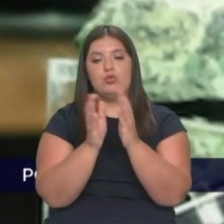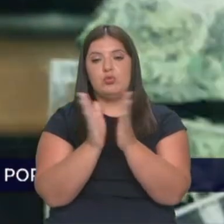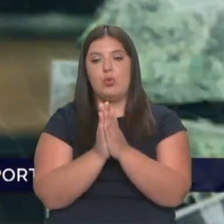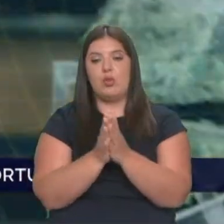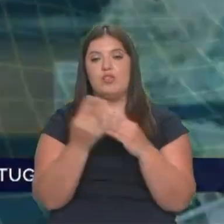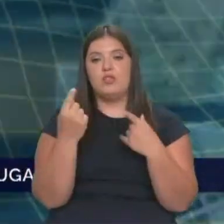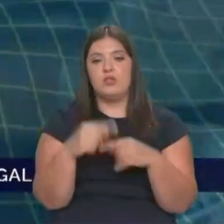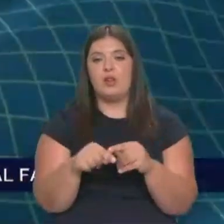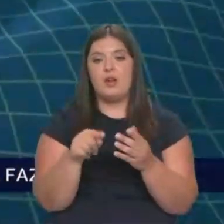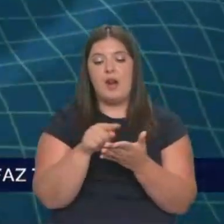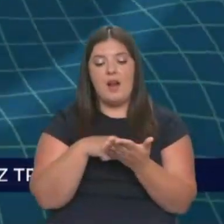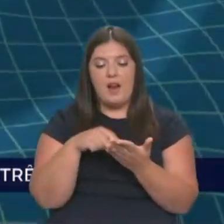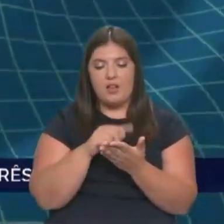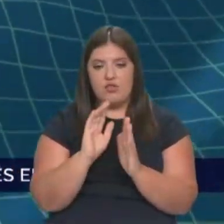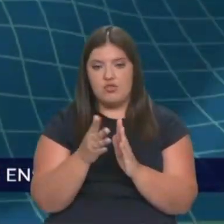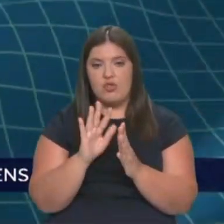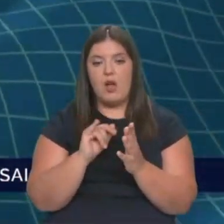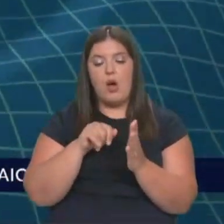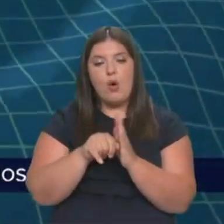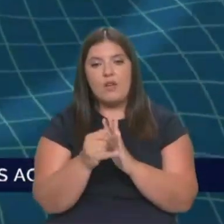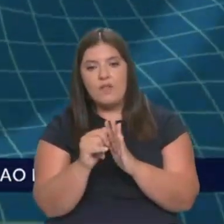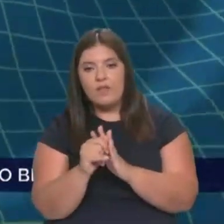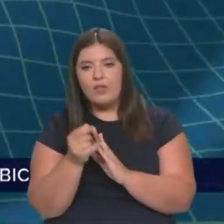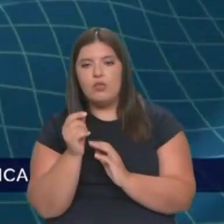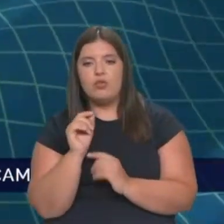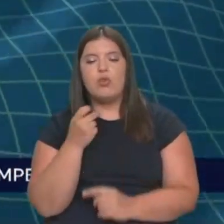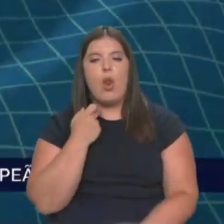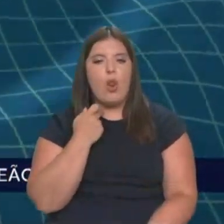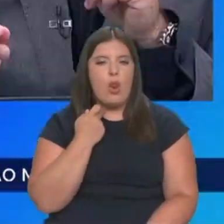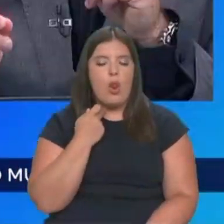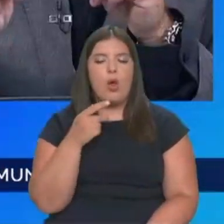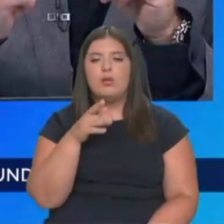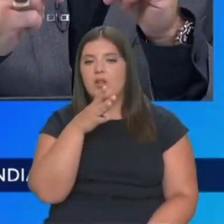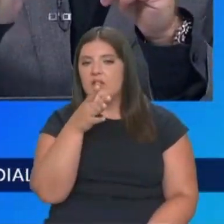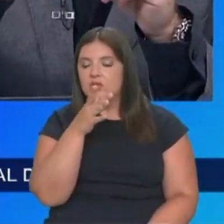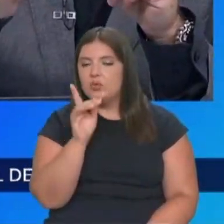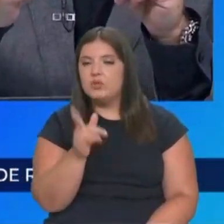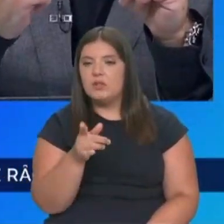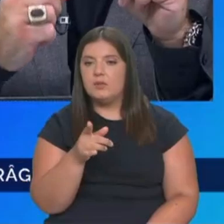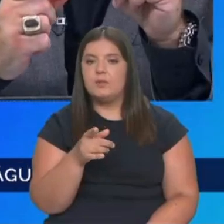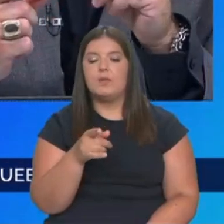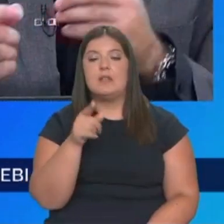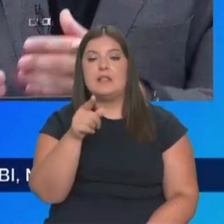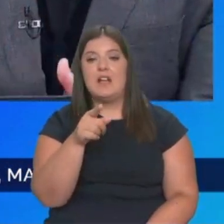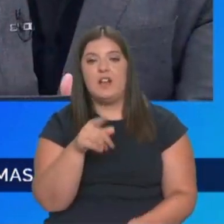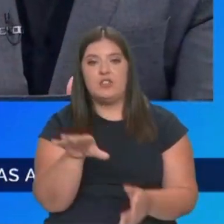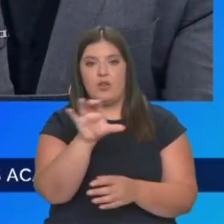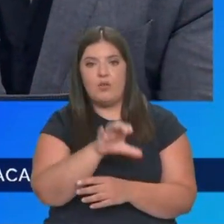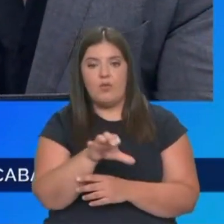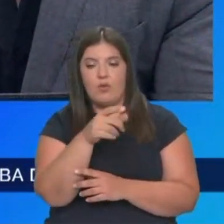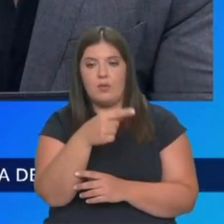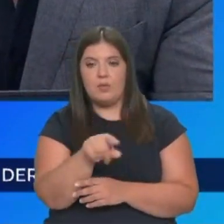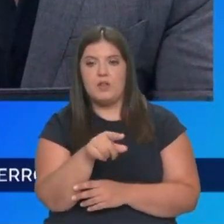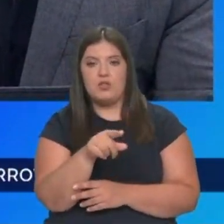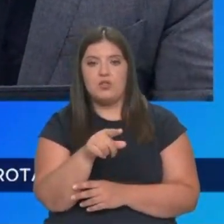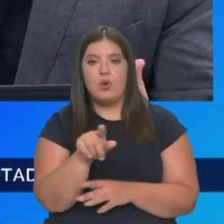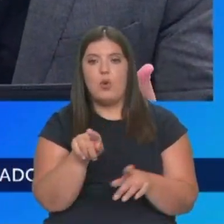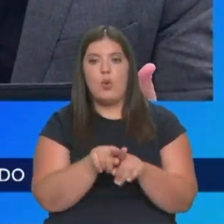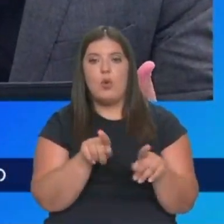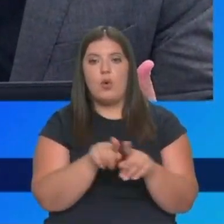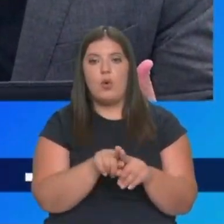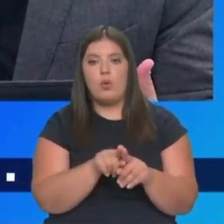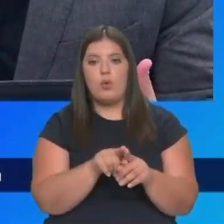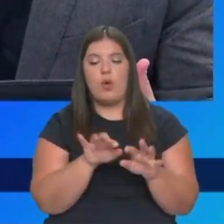descobrimos anéis, já descobrimos orifícios, pequeninos buracos, que tudo apontam para que este mecanismo seja, olha, uma espécie do primeiro